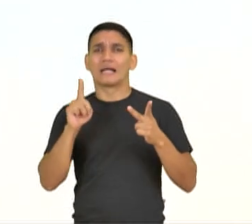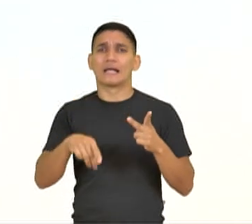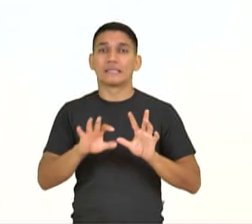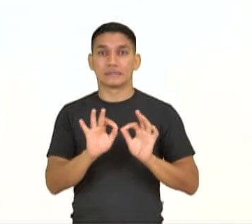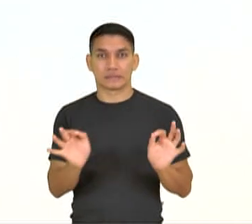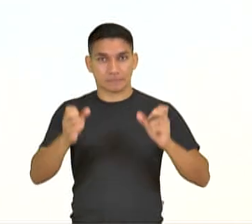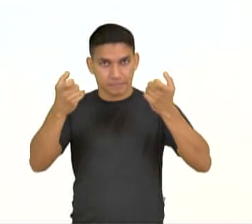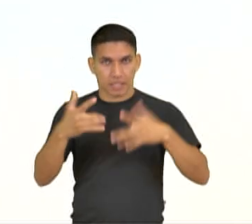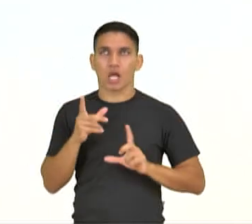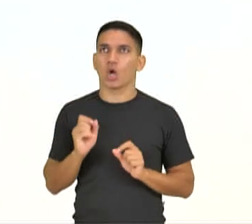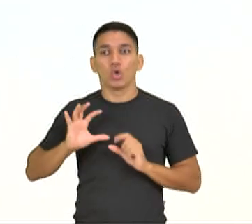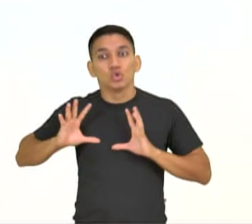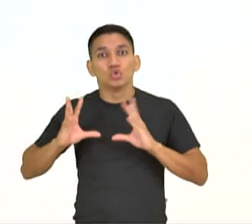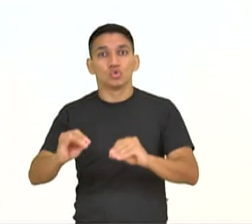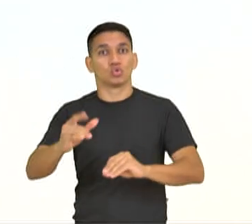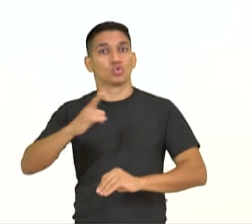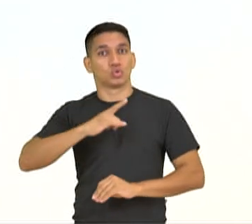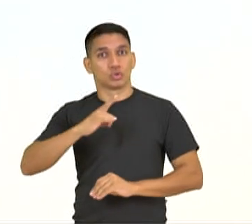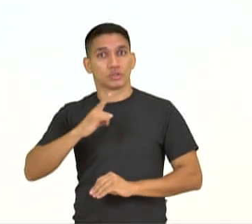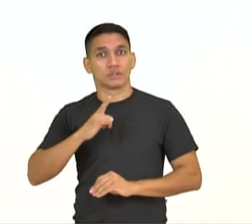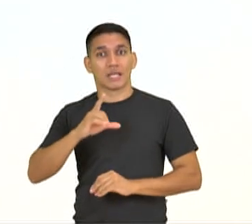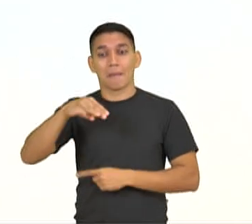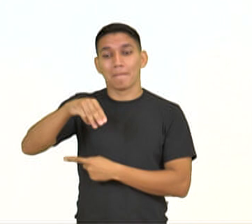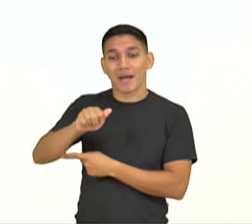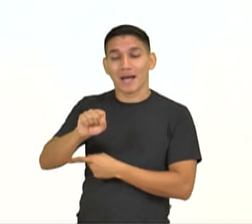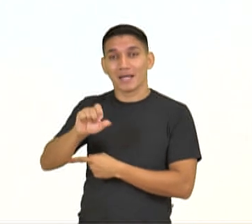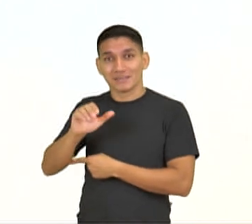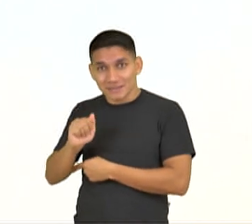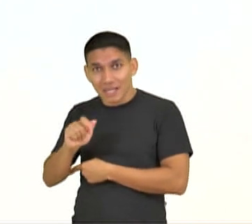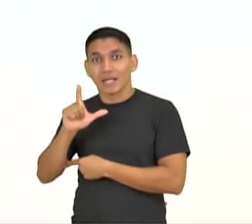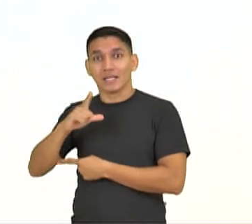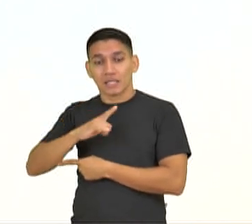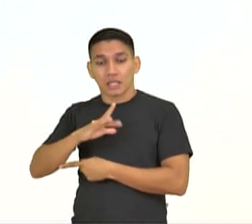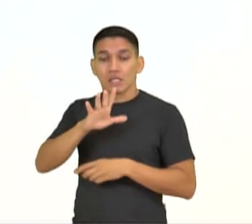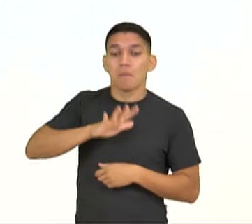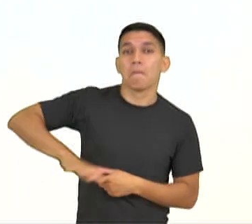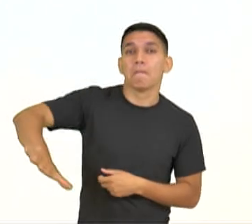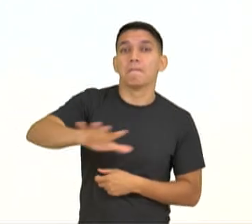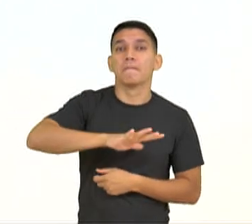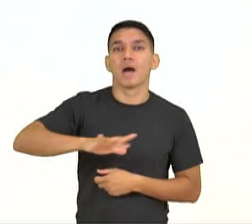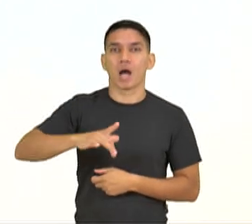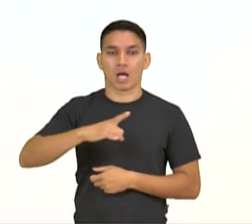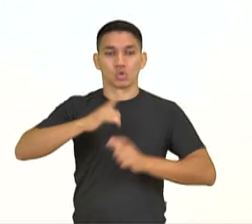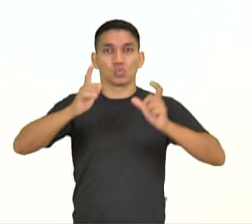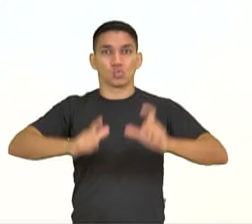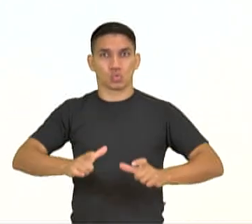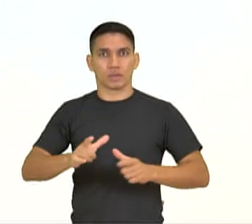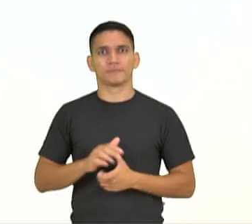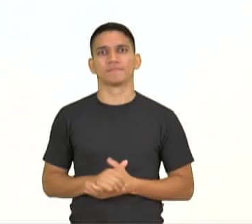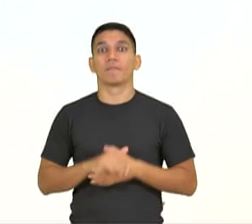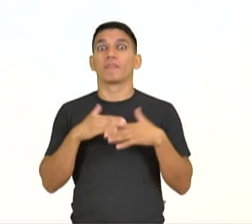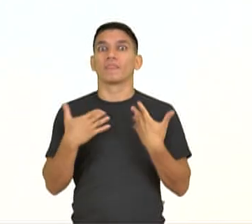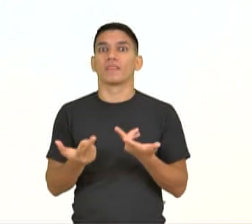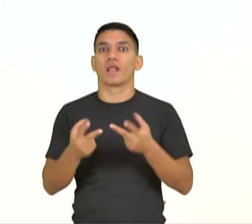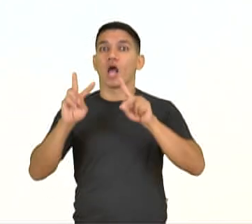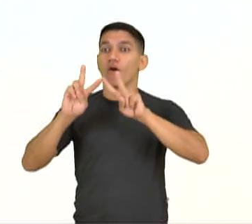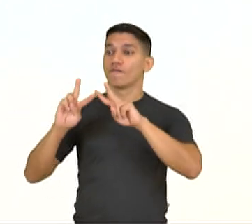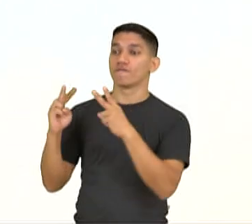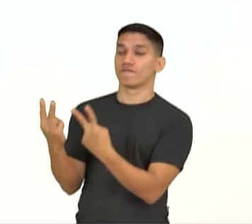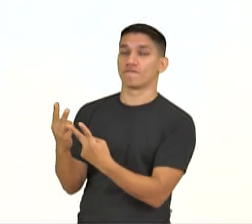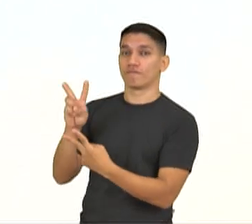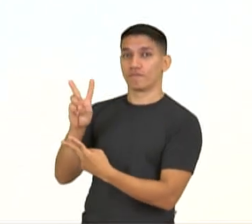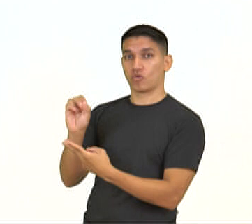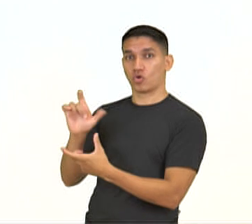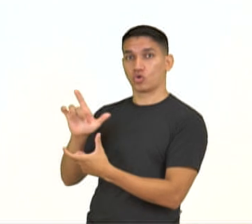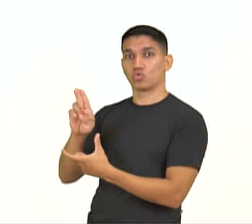é tudo aquilo que possui massa e ocupa lugar no espaço. E ainda, massa e volume são duas propriedades gerais da